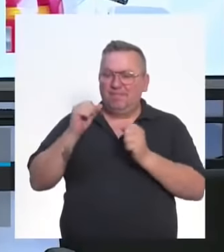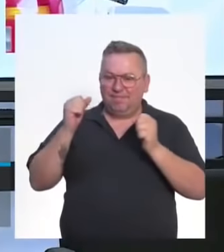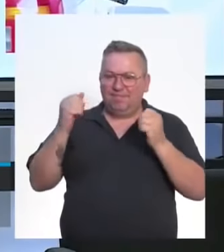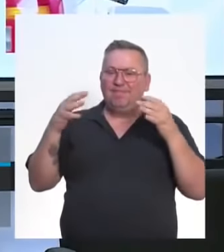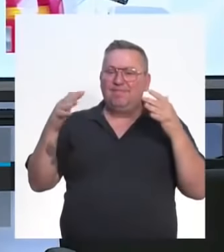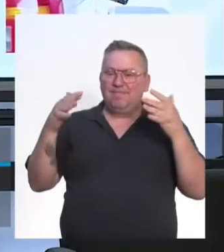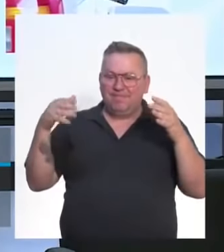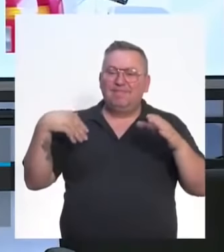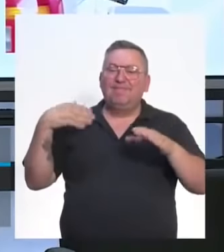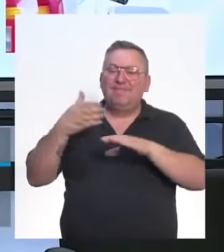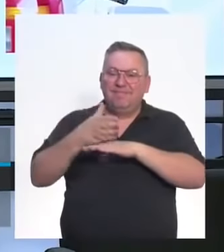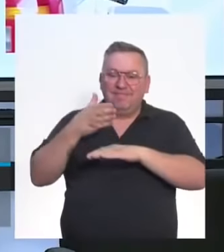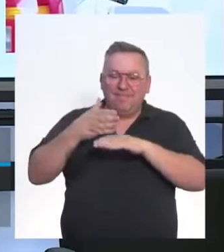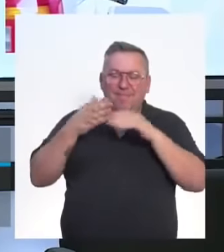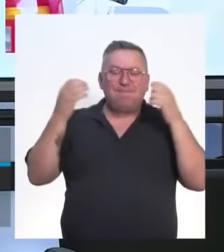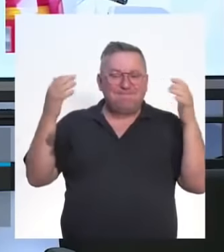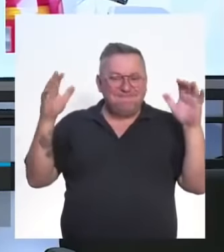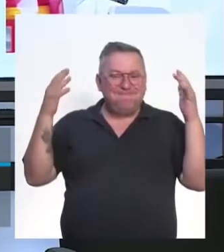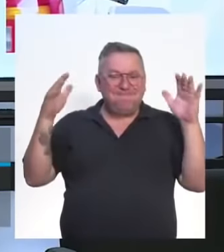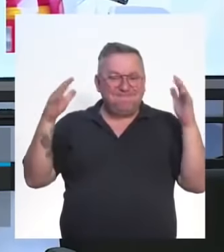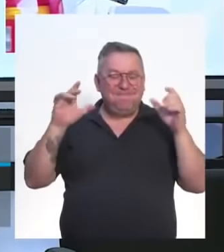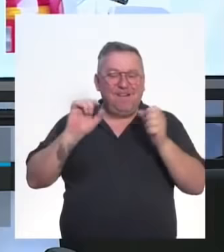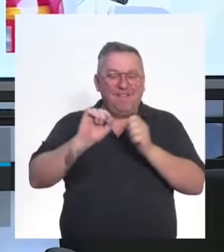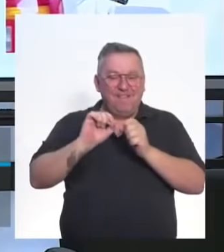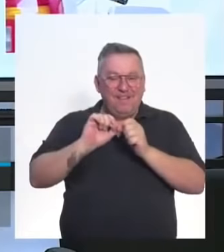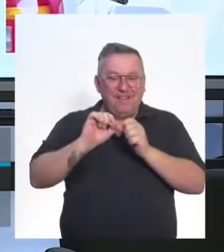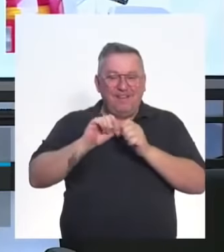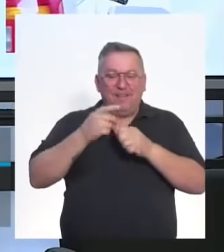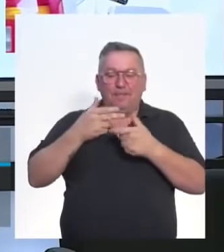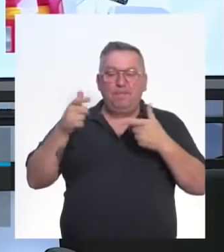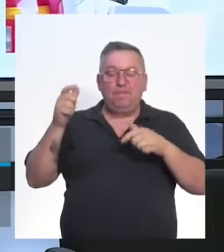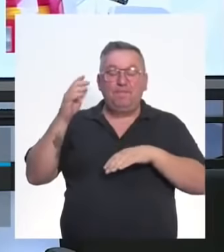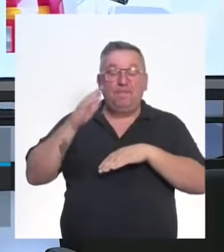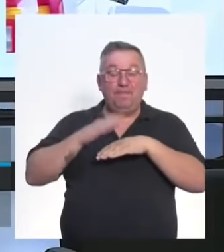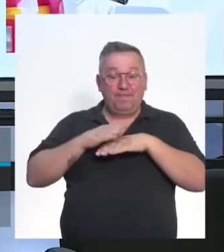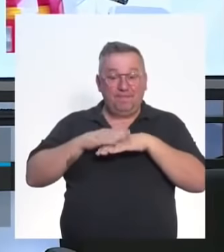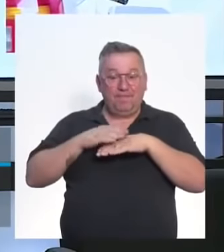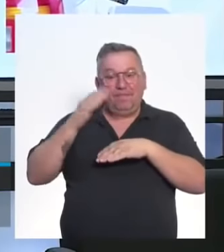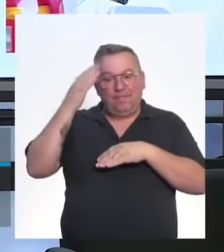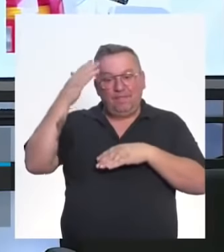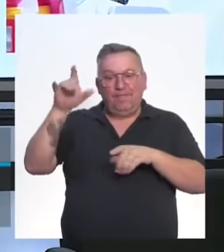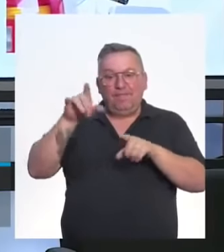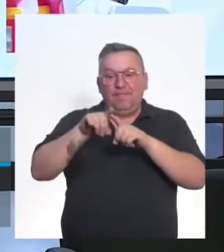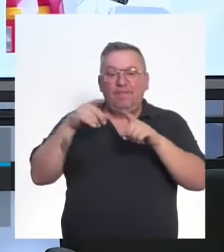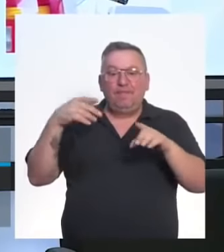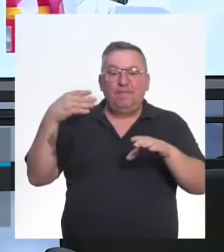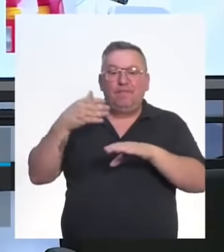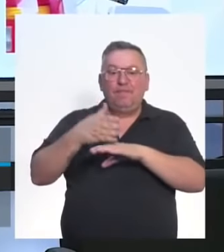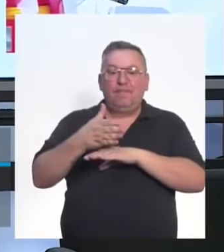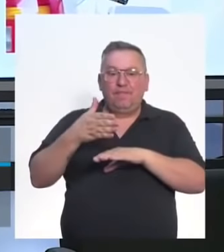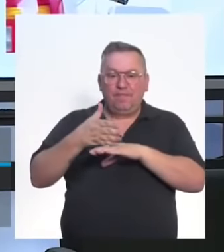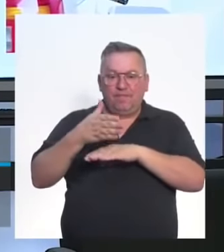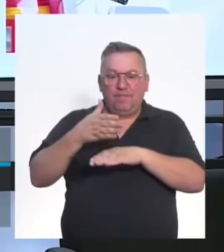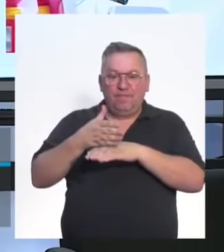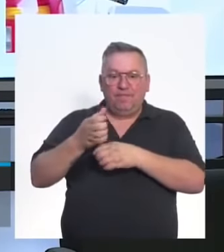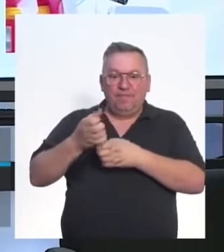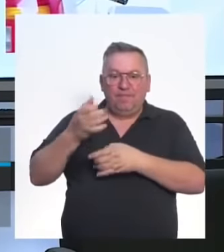que participaram, que fizeram, né? E, assim, agradecer o pessoal, né? Alguns aqui que me